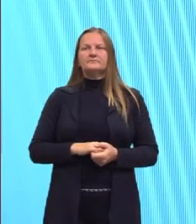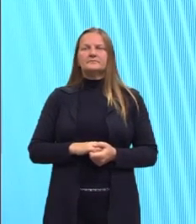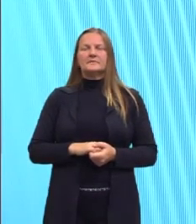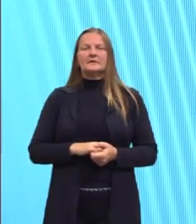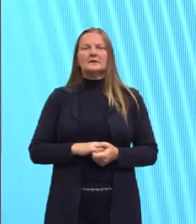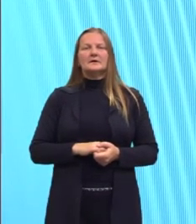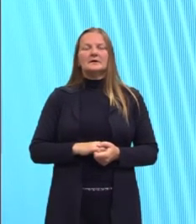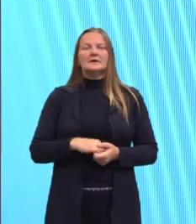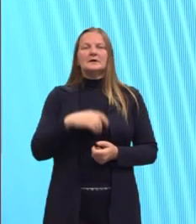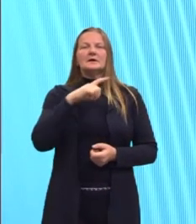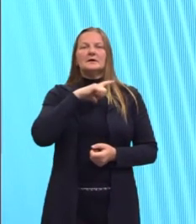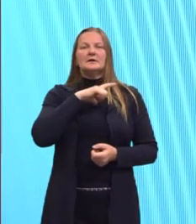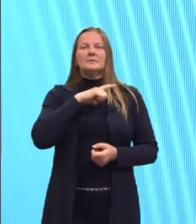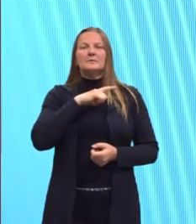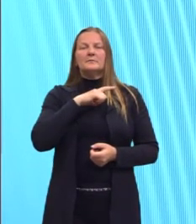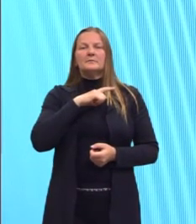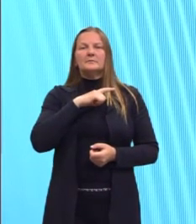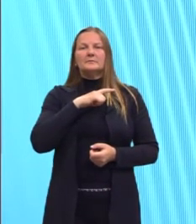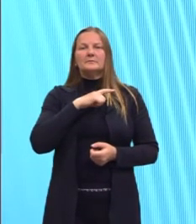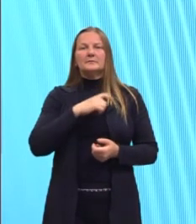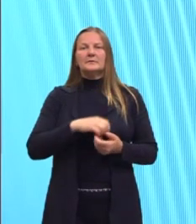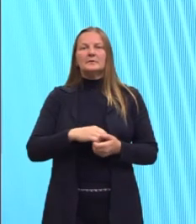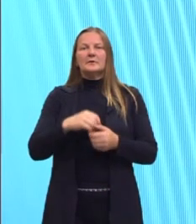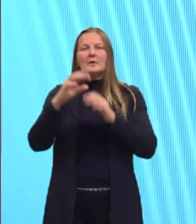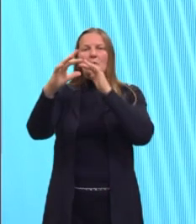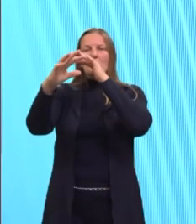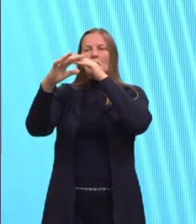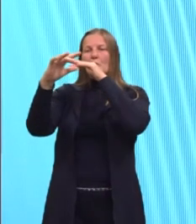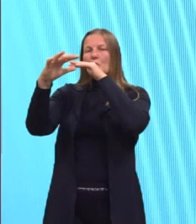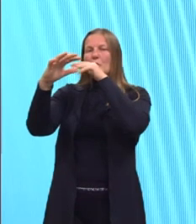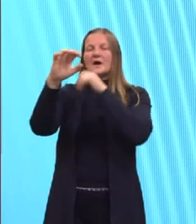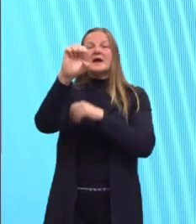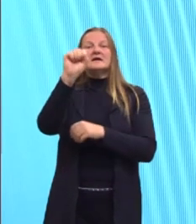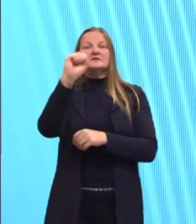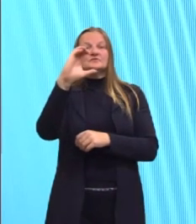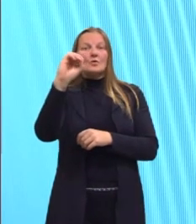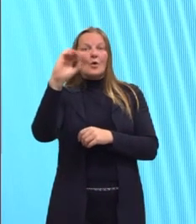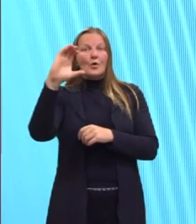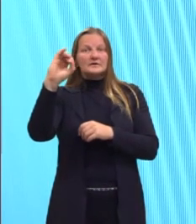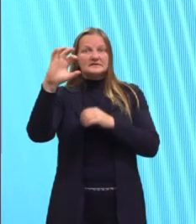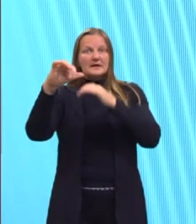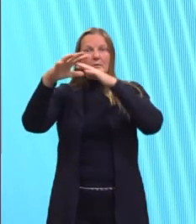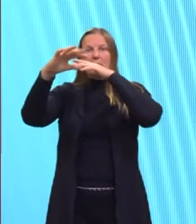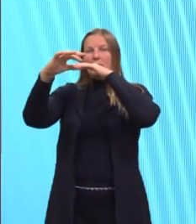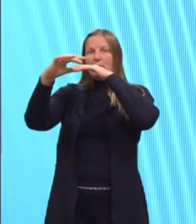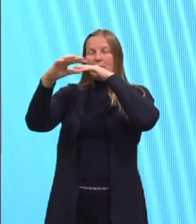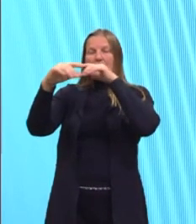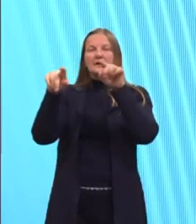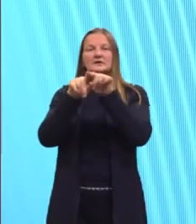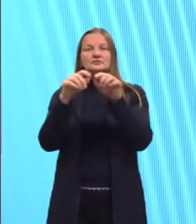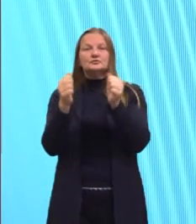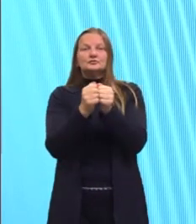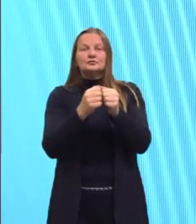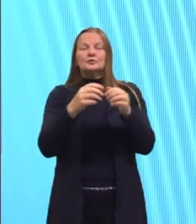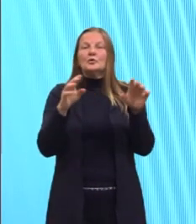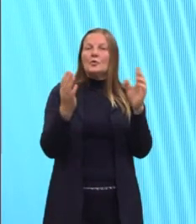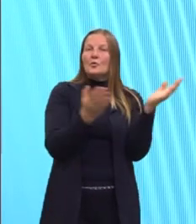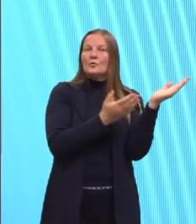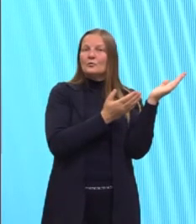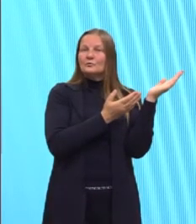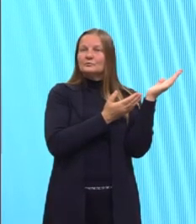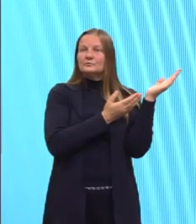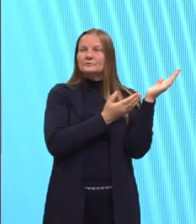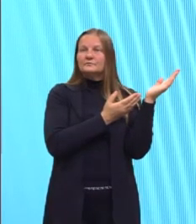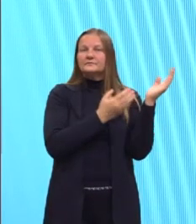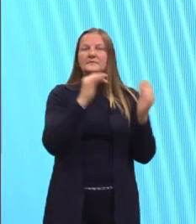a Escócia EA Inglaterra eo País de Gales Essa é a grã-bretanha a grande Bretanha já o Reino Unido do coloca